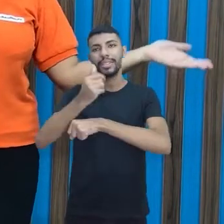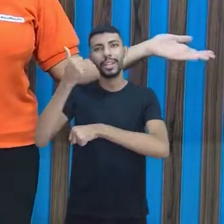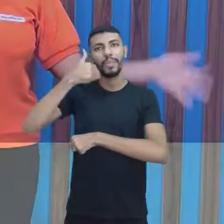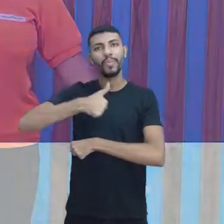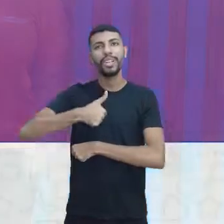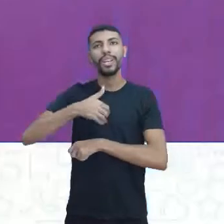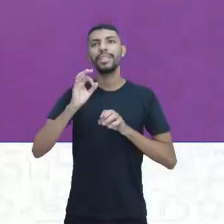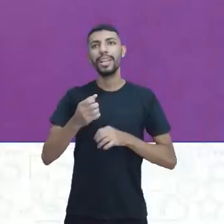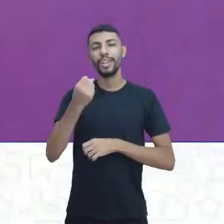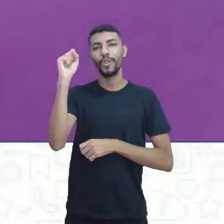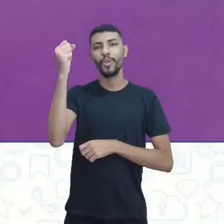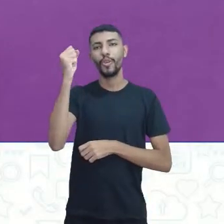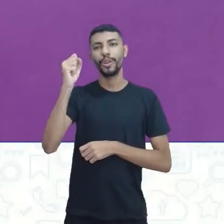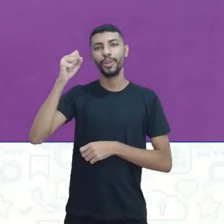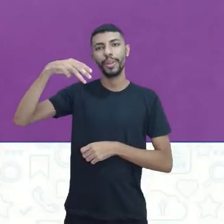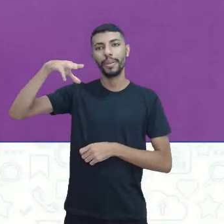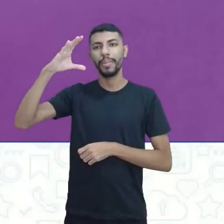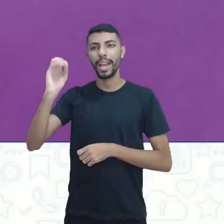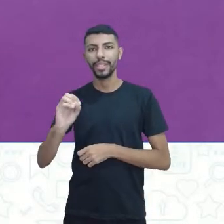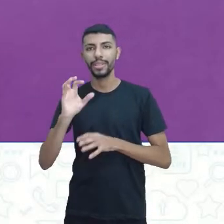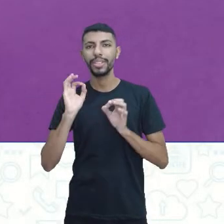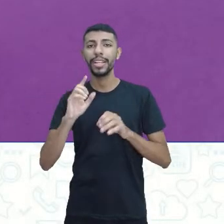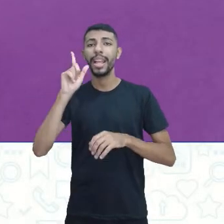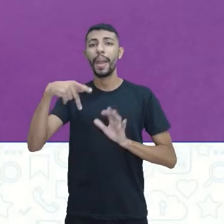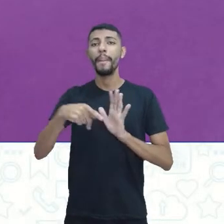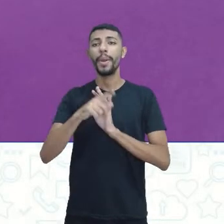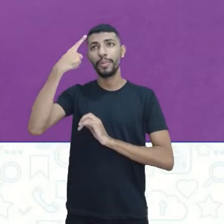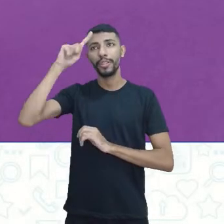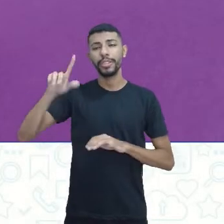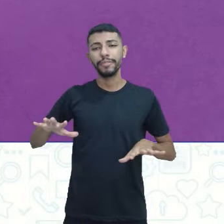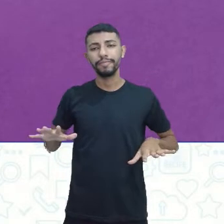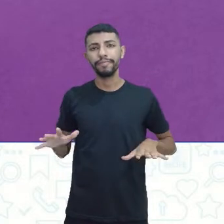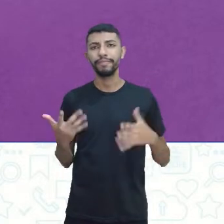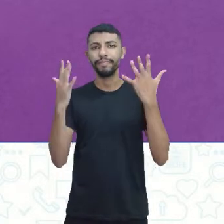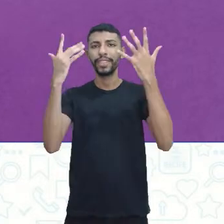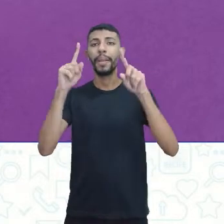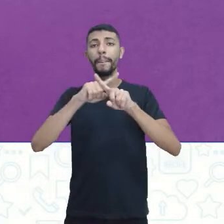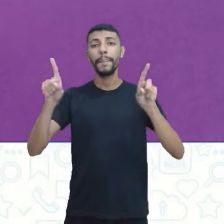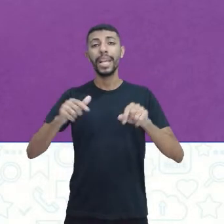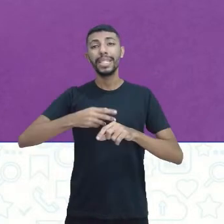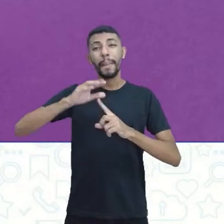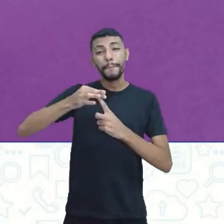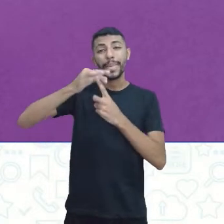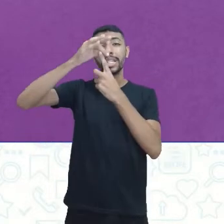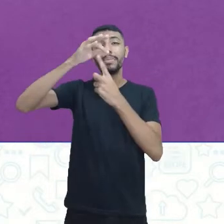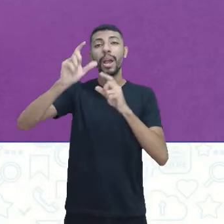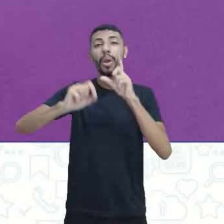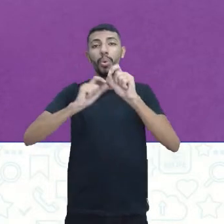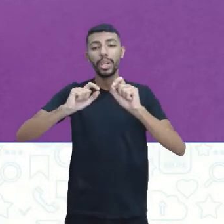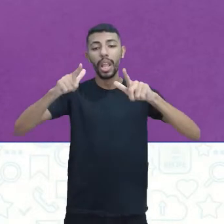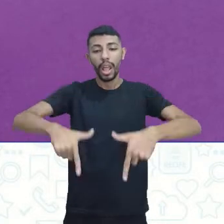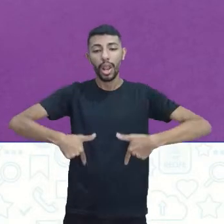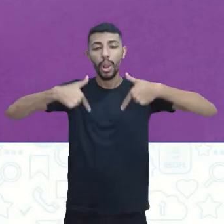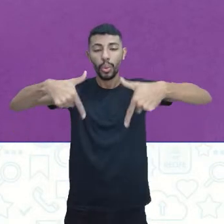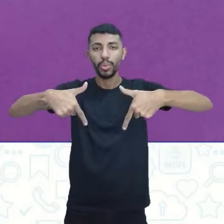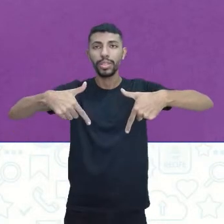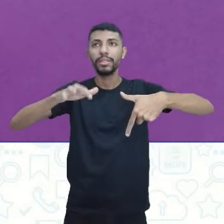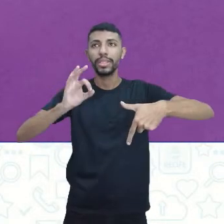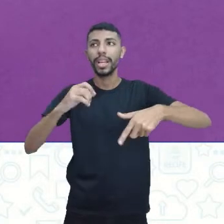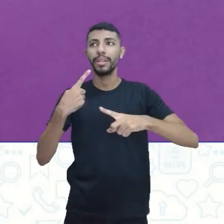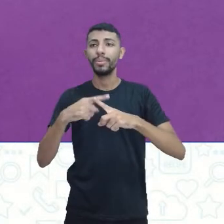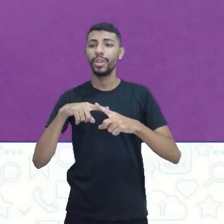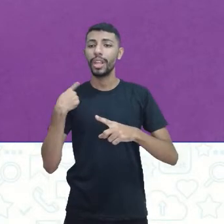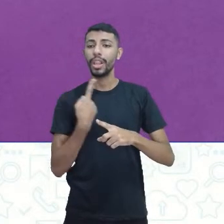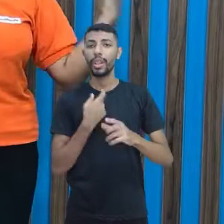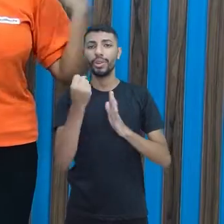março. E é um dia de celebração, mas é principalmente um dia de luta. Porque ainda estamos em pleno século